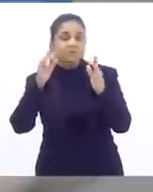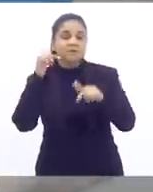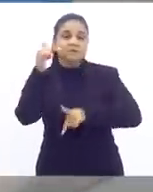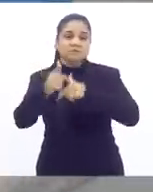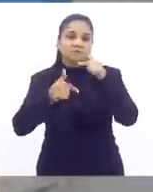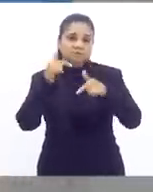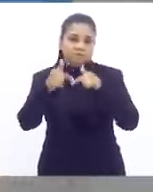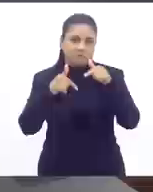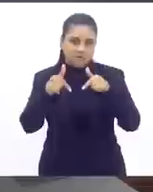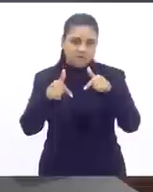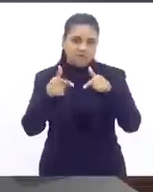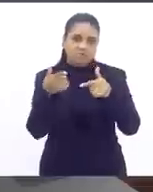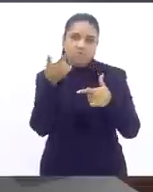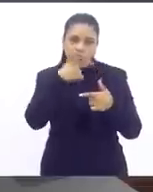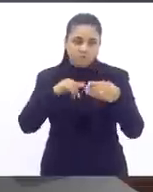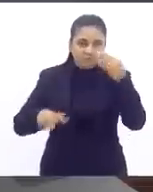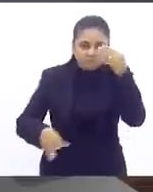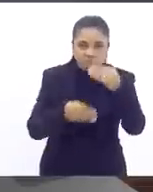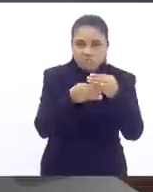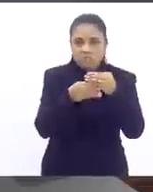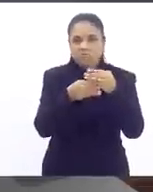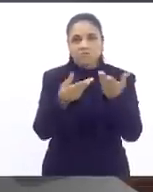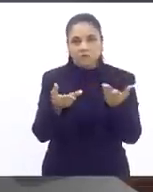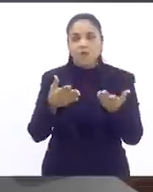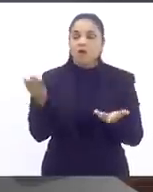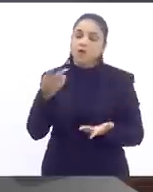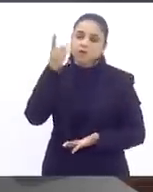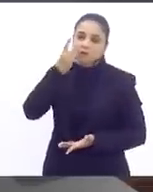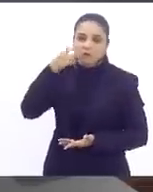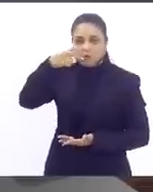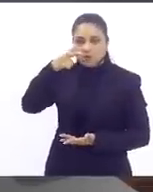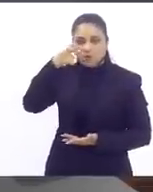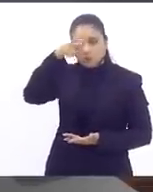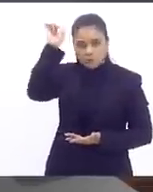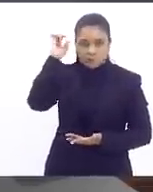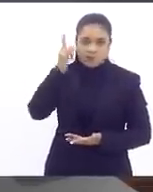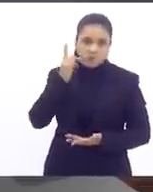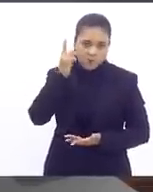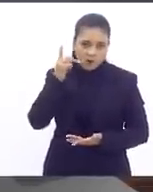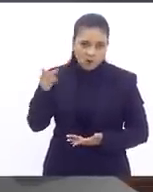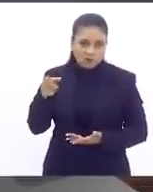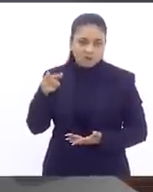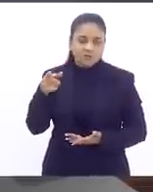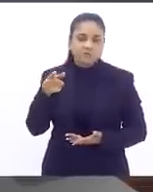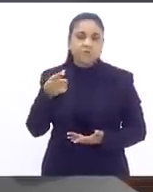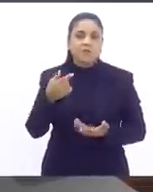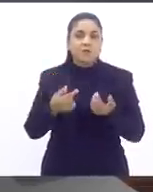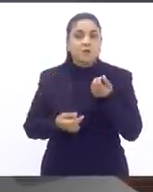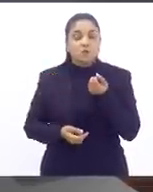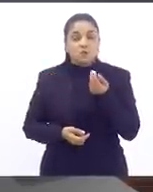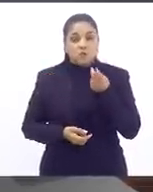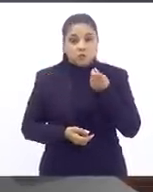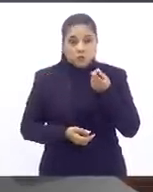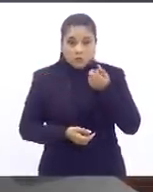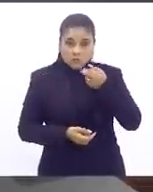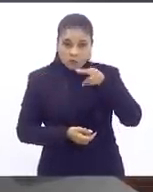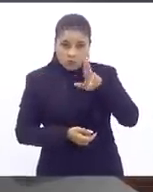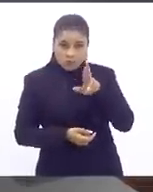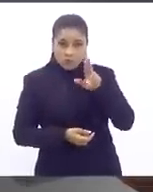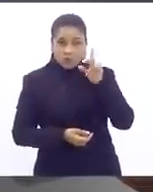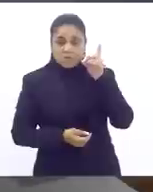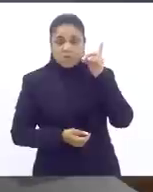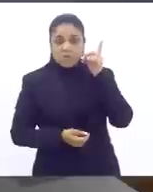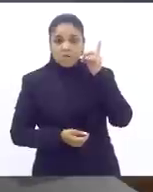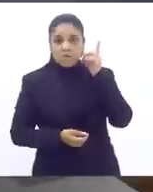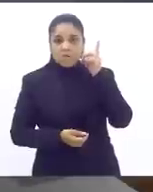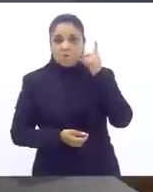Deputado municipal Doutora deputada Marta Rocha uma loucura Acabei de